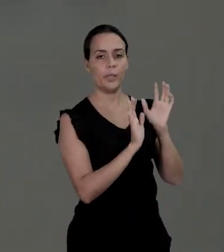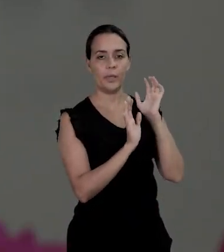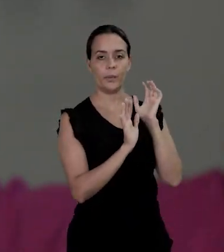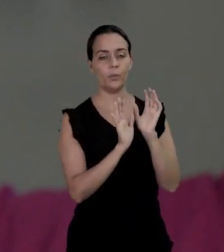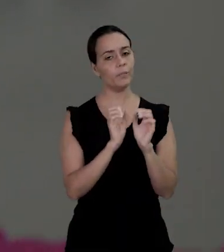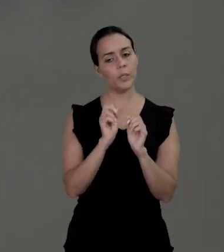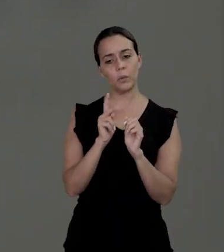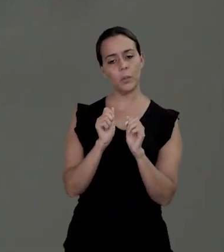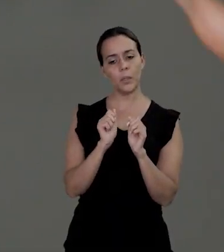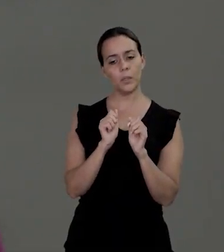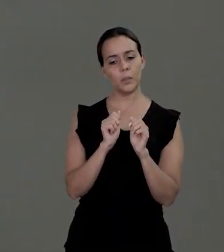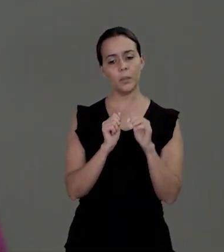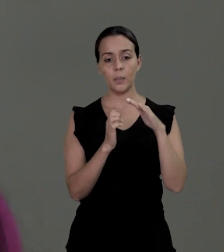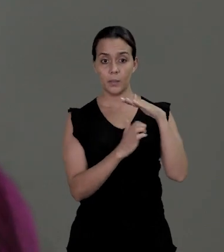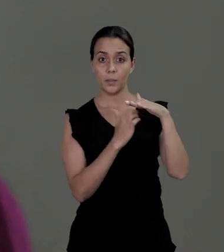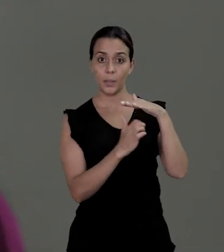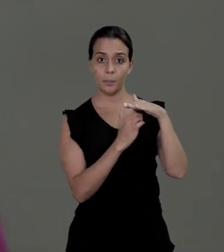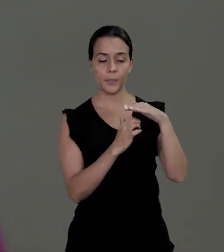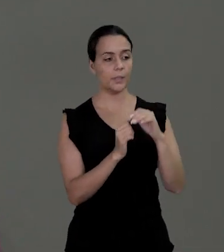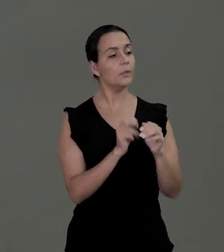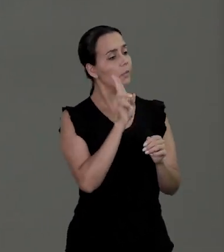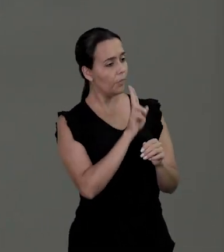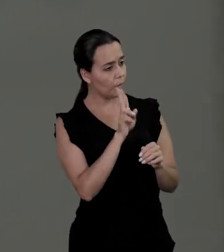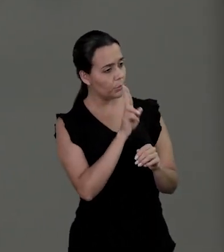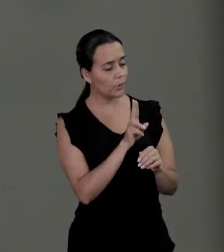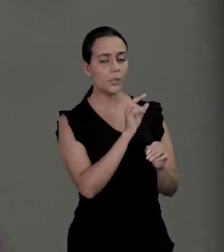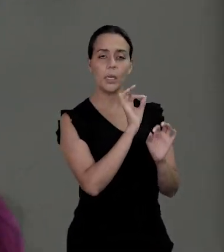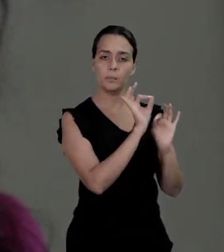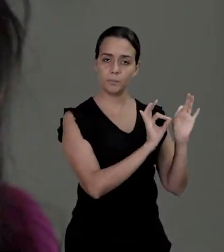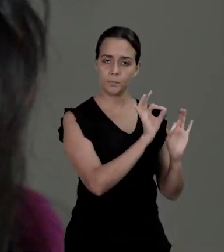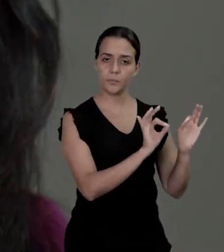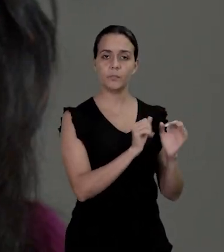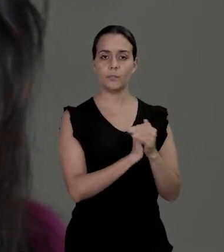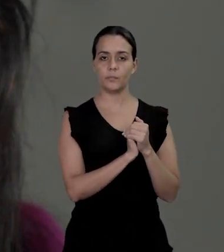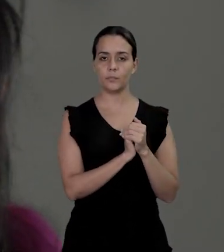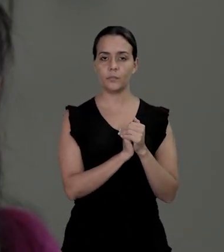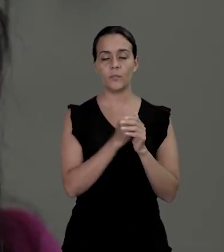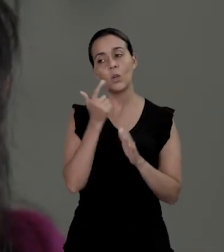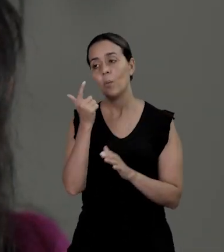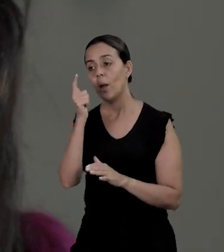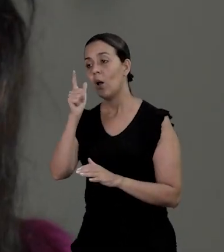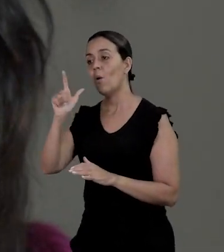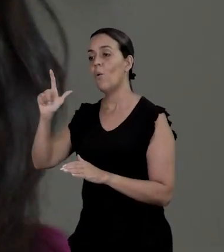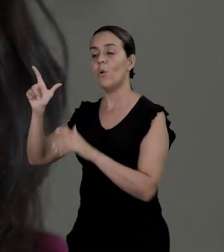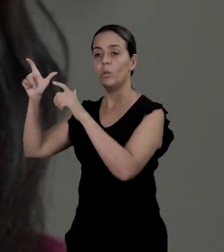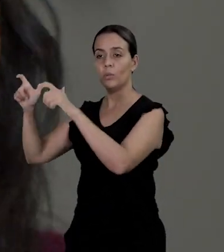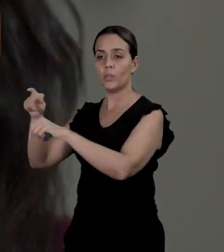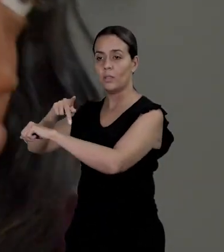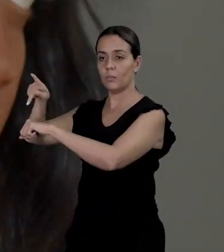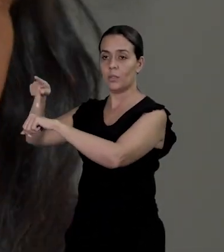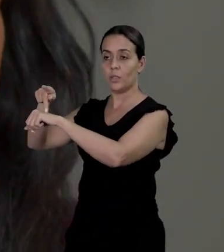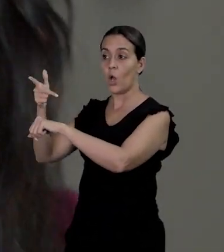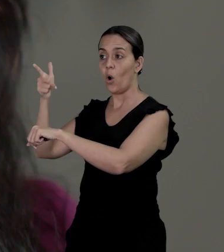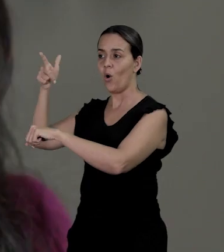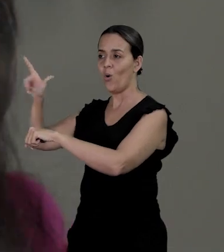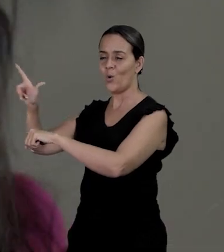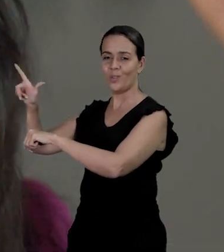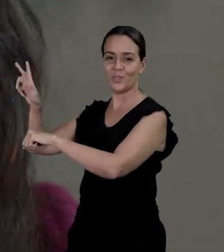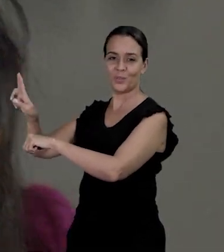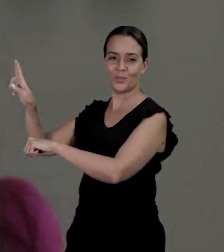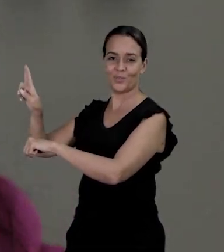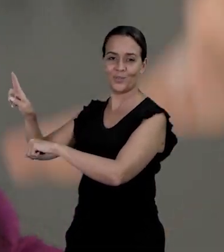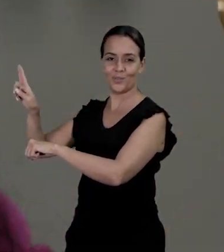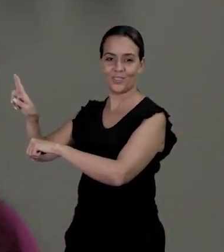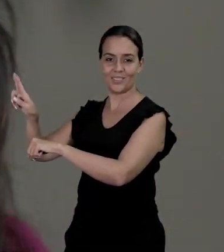pessoa, em outra região, em outro país, usa para outro intuito. Se você tem um problema dentro de uma empresa e só tem pessoas como você, que